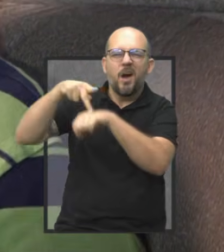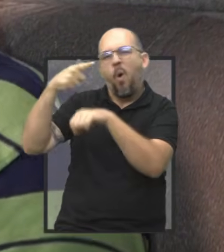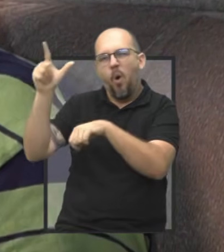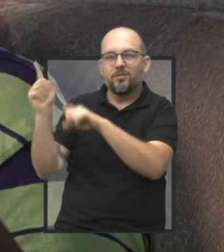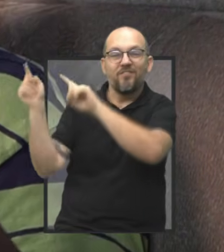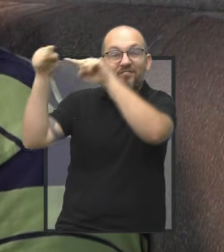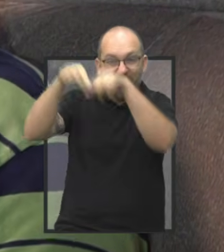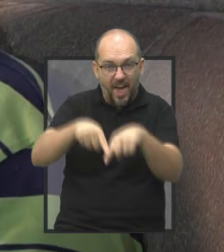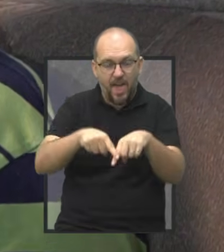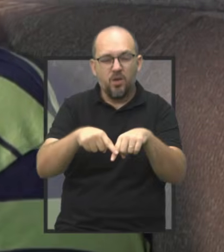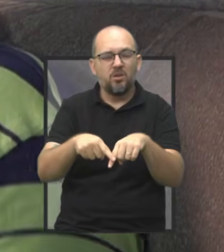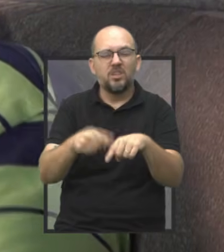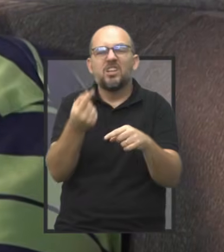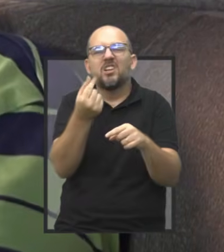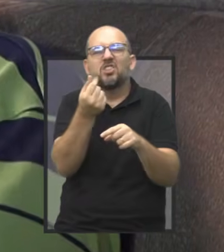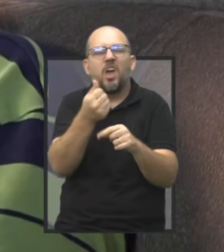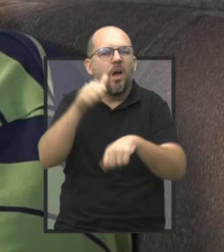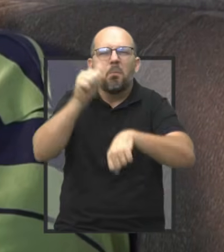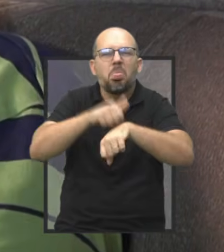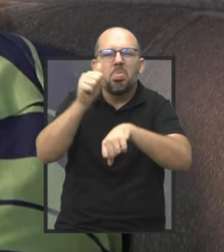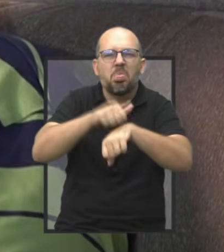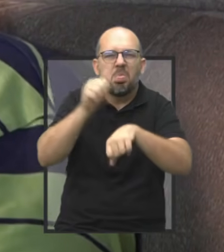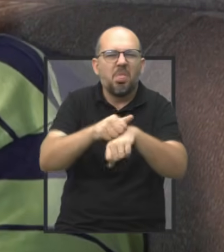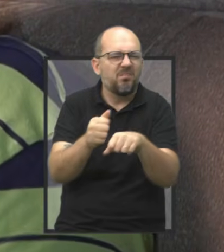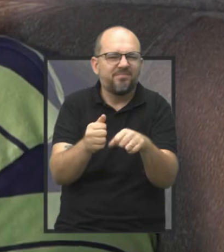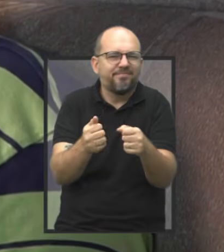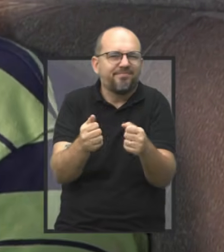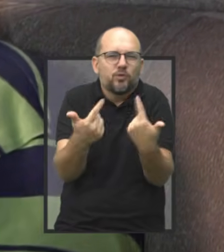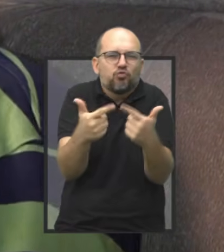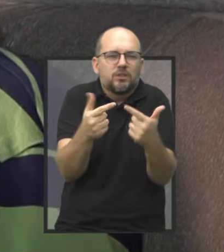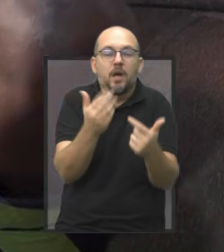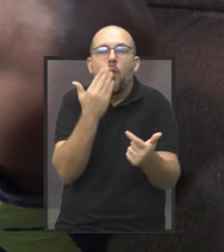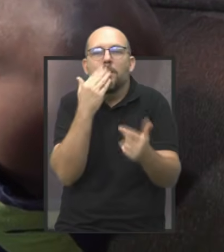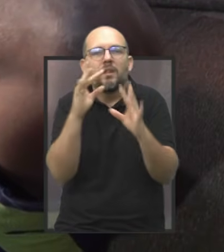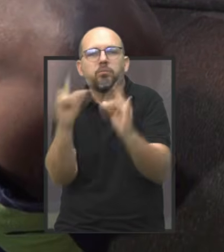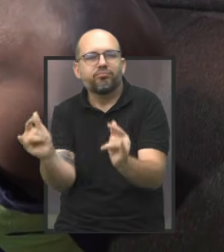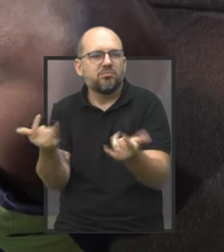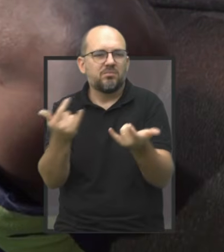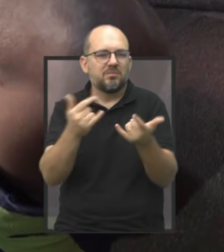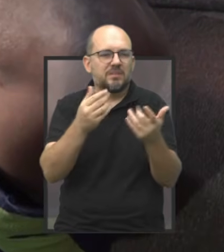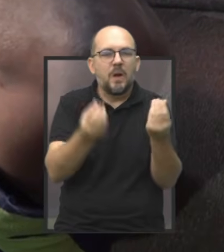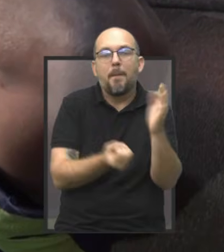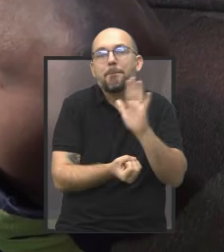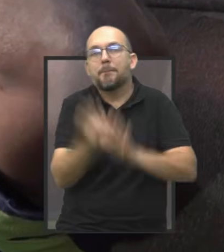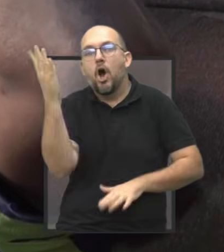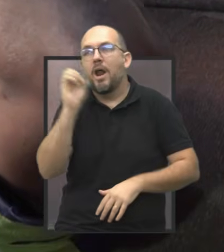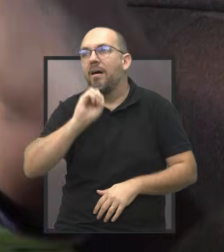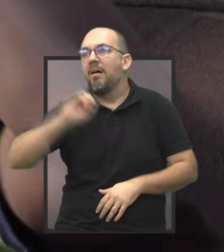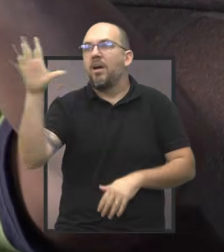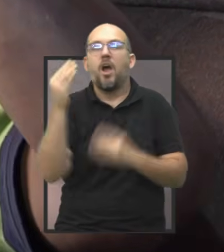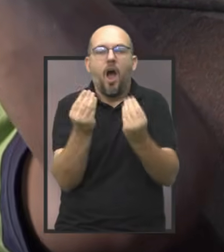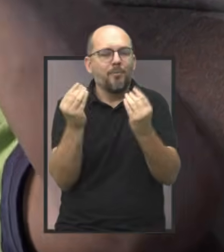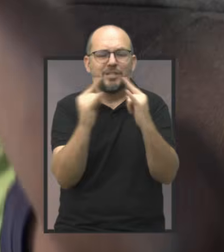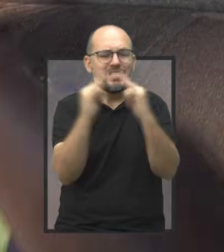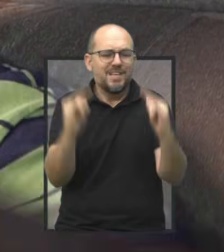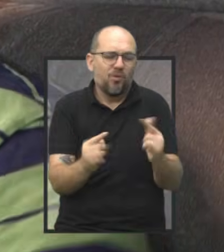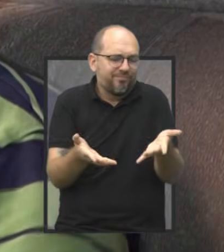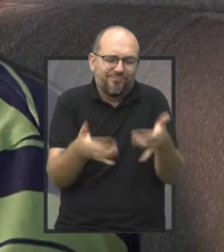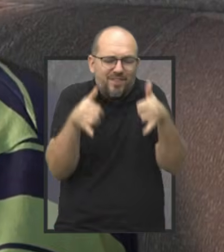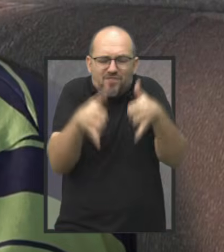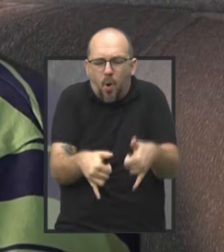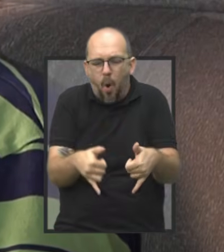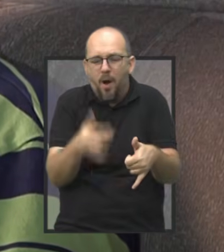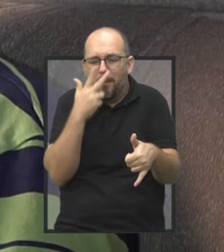daqui. E foi acabando, acabou comida, acabou tudo aí. Aí não ia